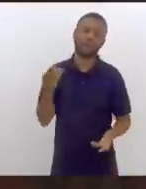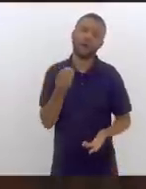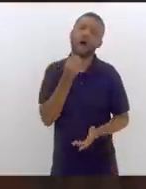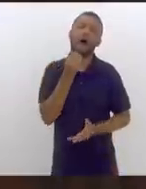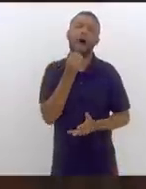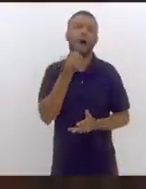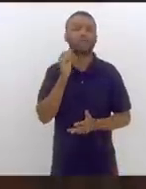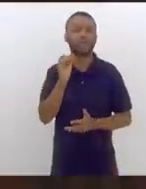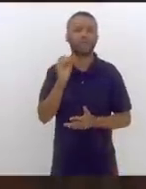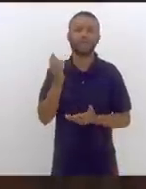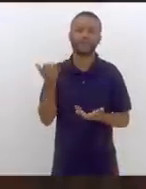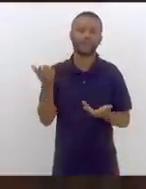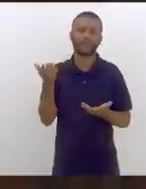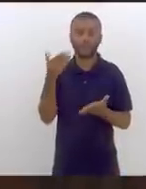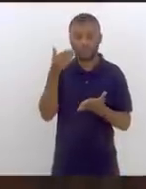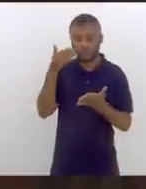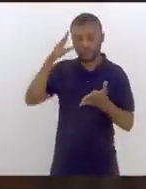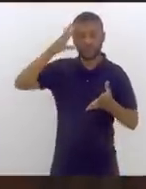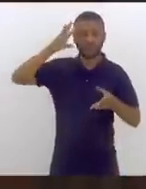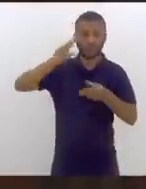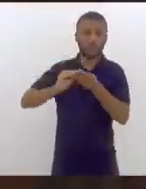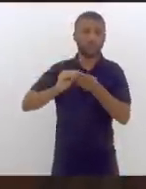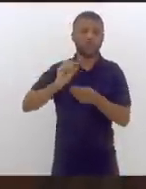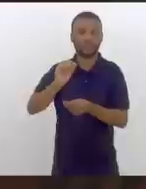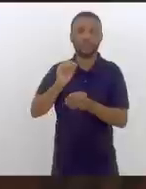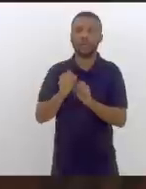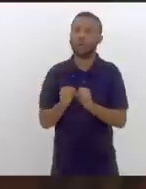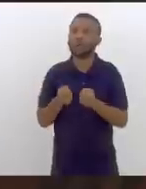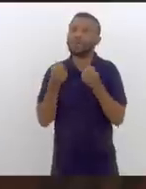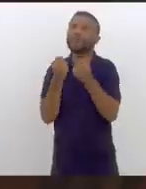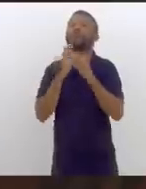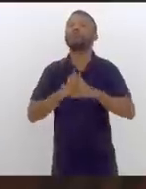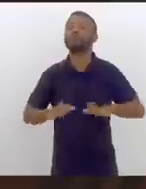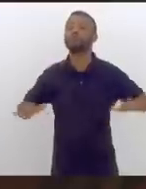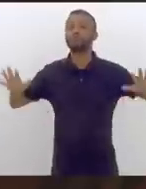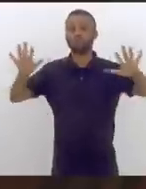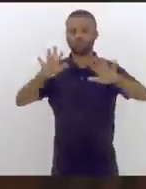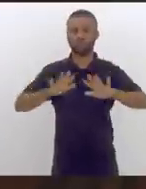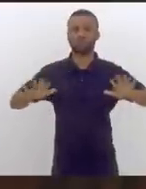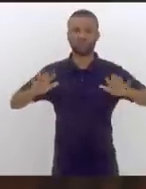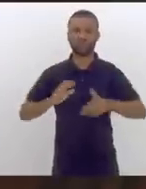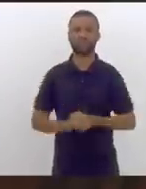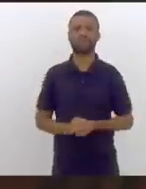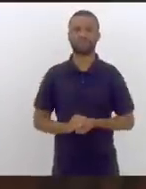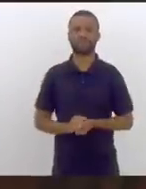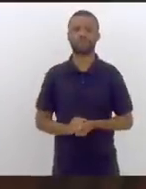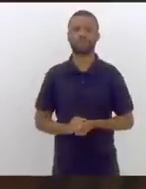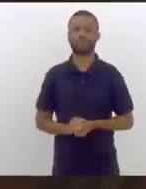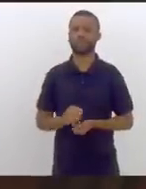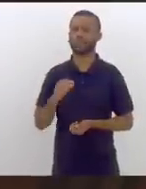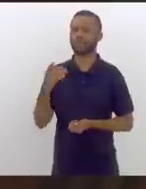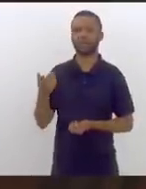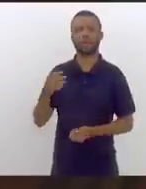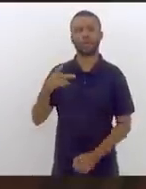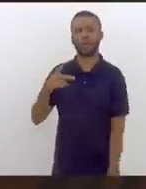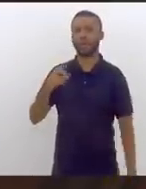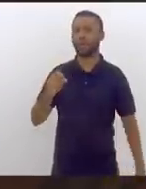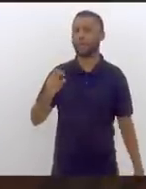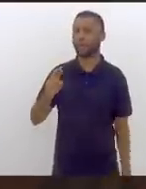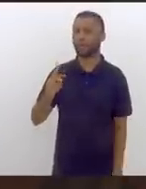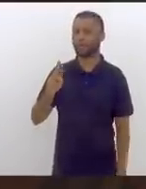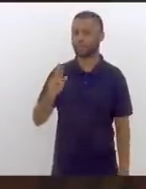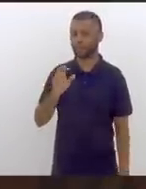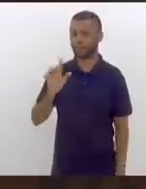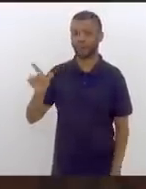então automaticamente eu entro em defesa de todos e aí o Portugal tá me mostrando aqui né cabo Everton